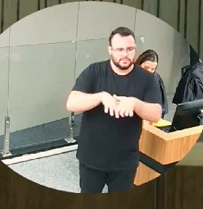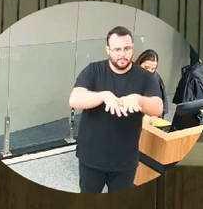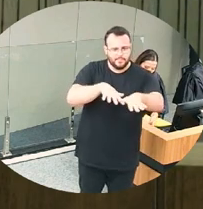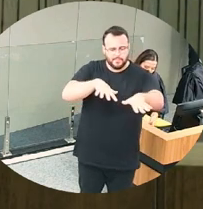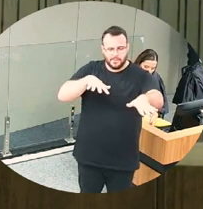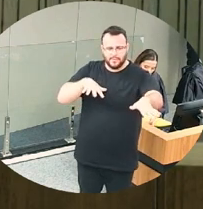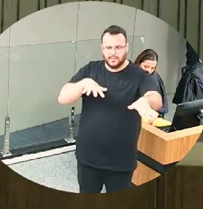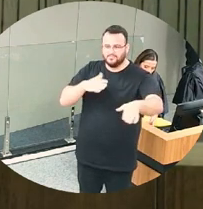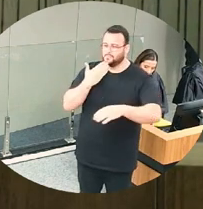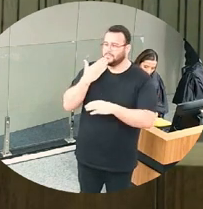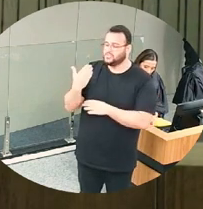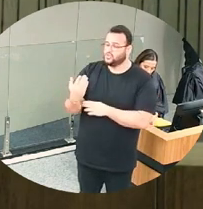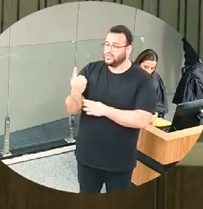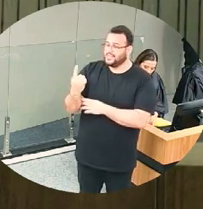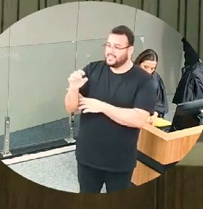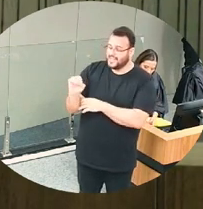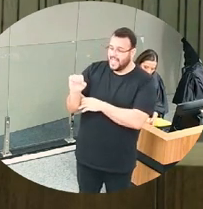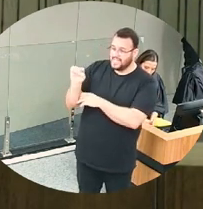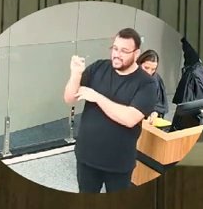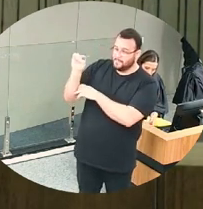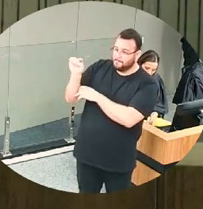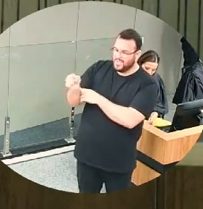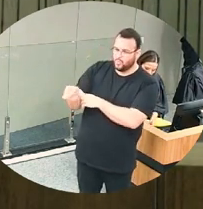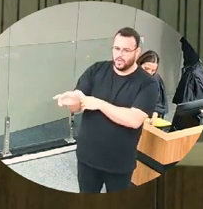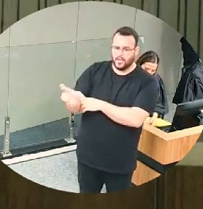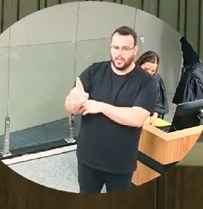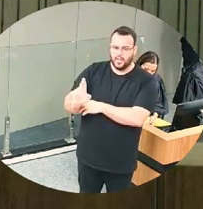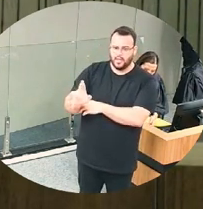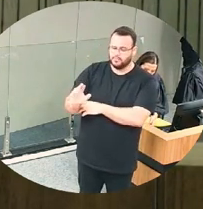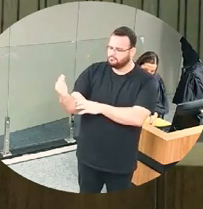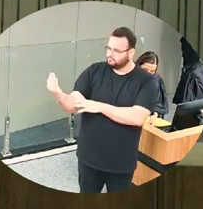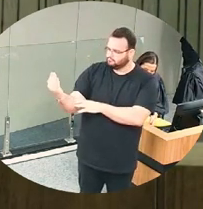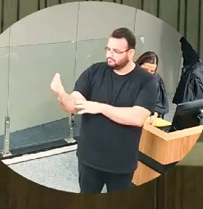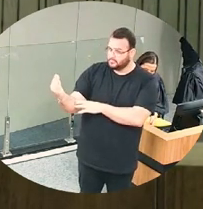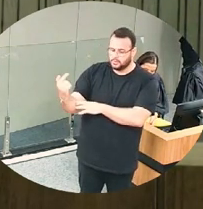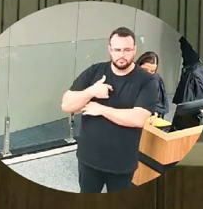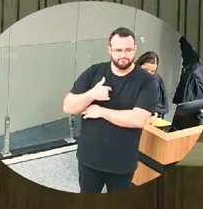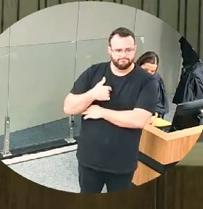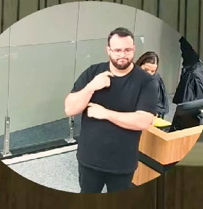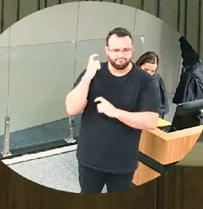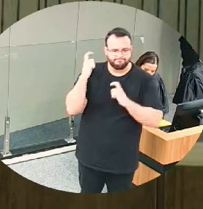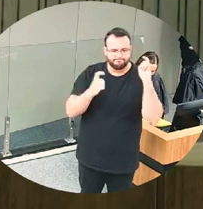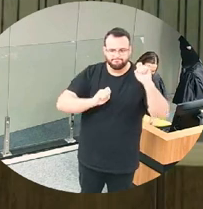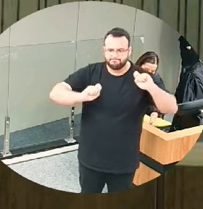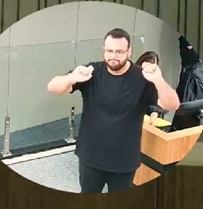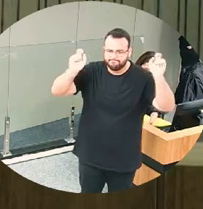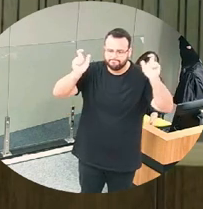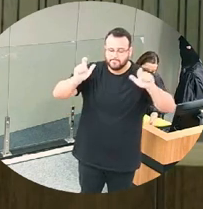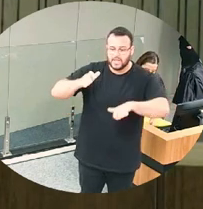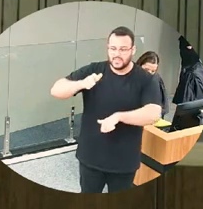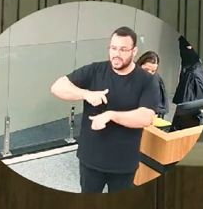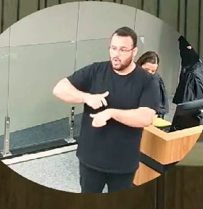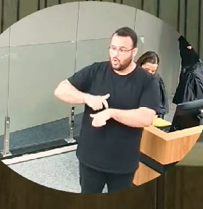pediram R 10.000 por um retrovisor Aquilo me preocupou terrivelmente e disse está Está na hora de nós pensarmos